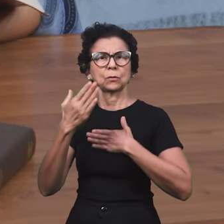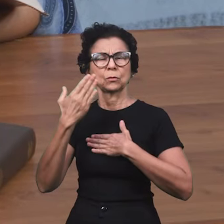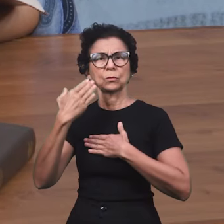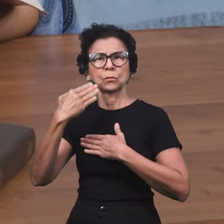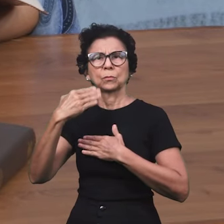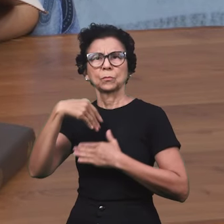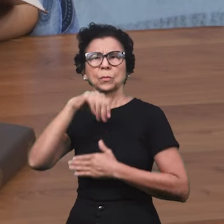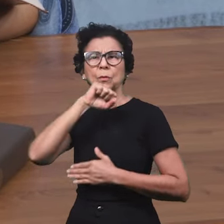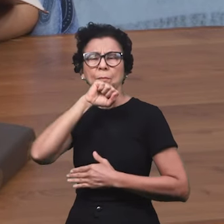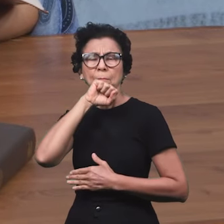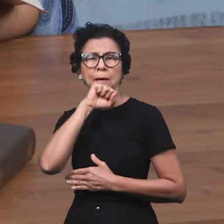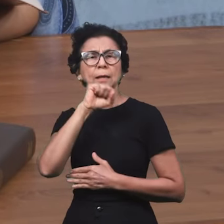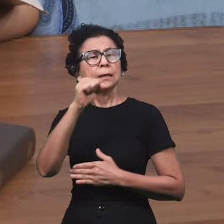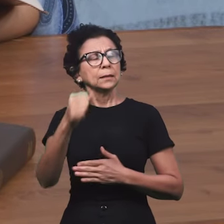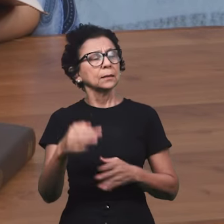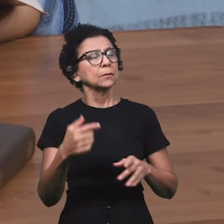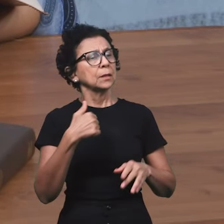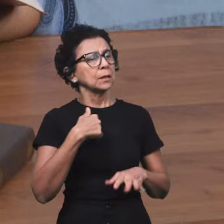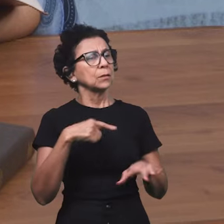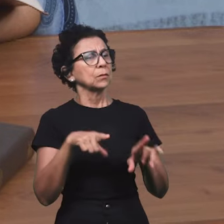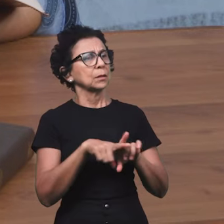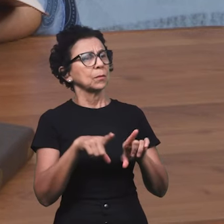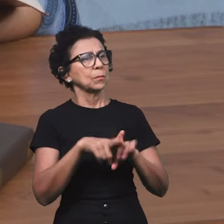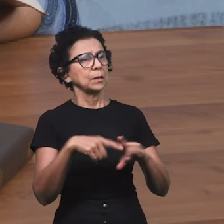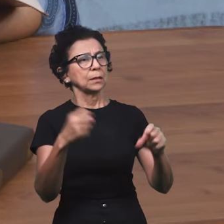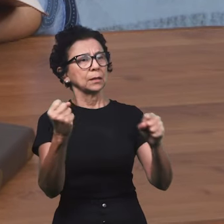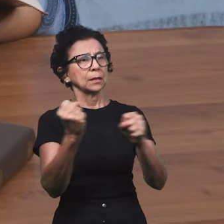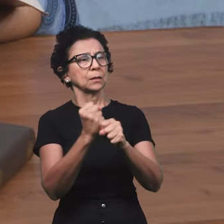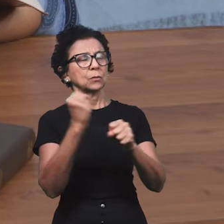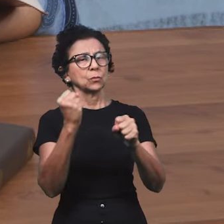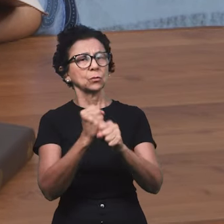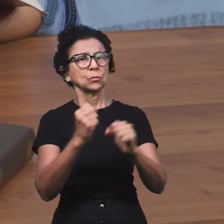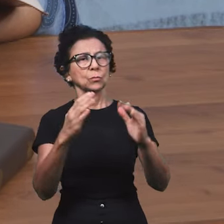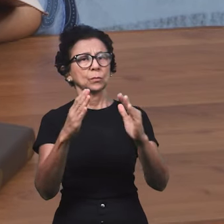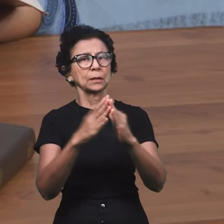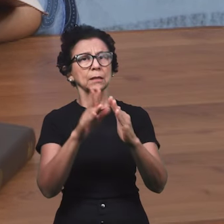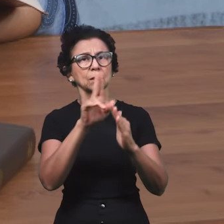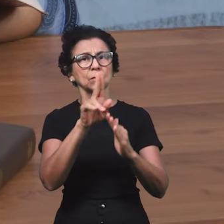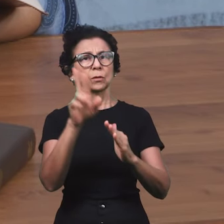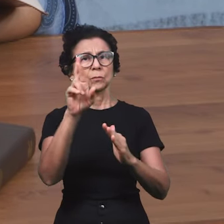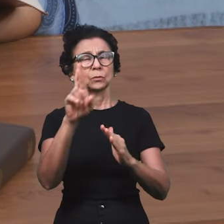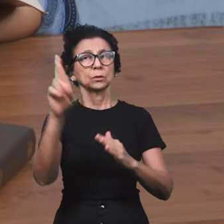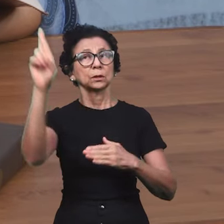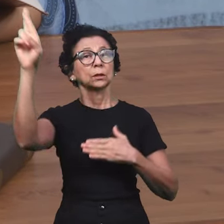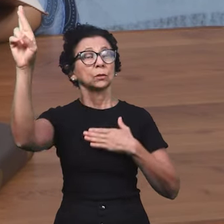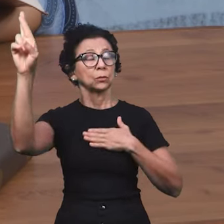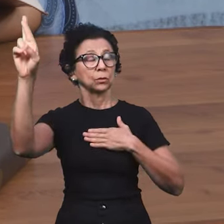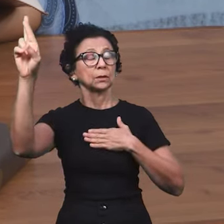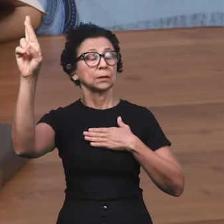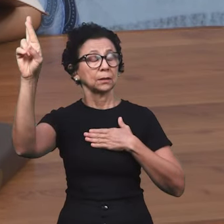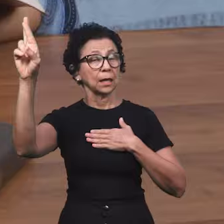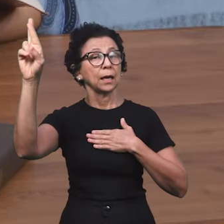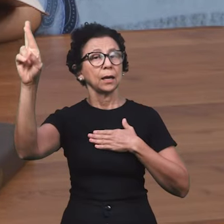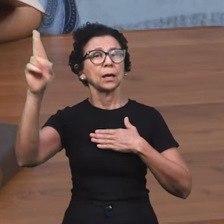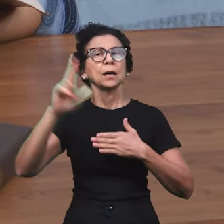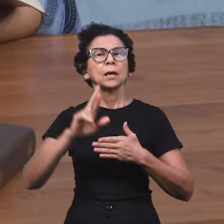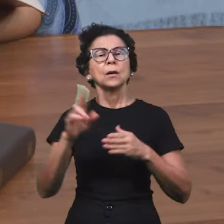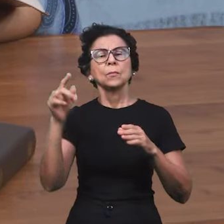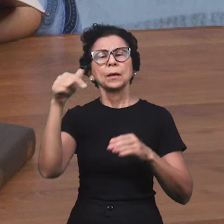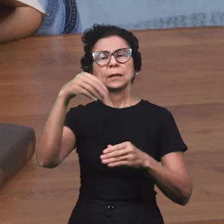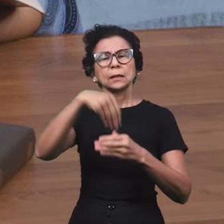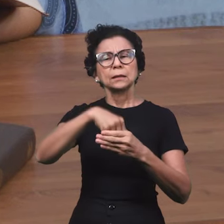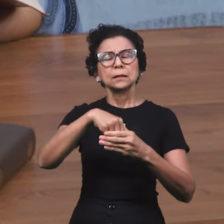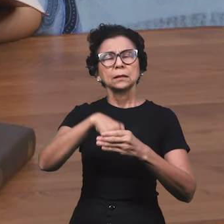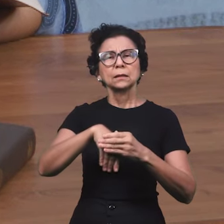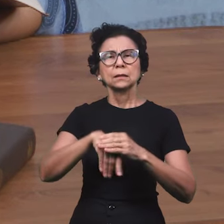que estou para edificar uma casa ao nome do Senhor meu Deus, para lhe consagrar, para queimar perante